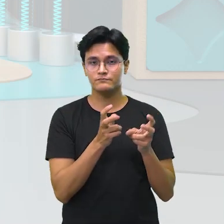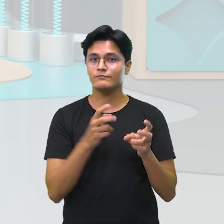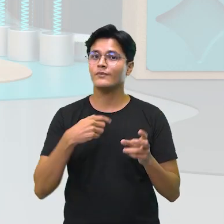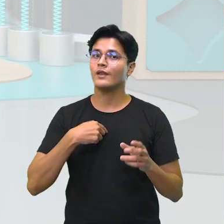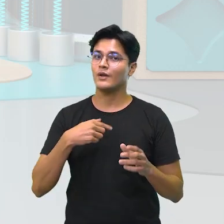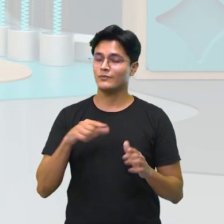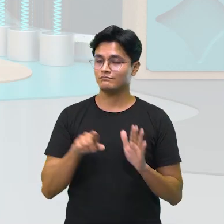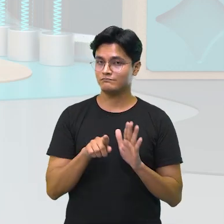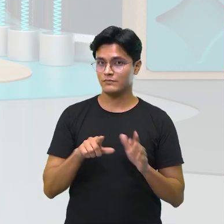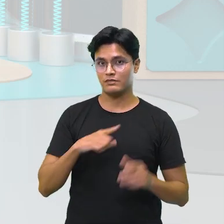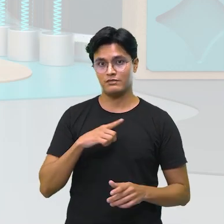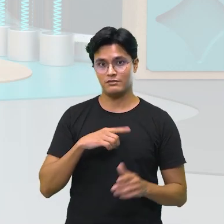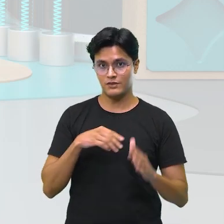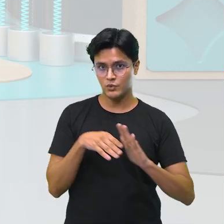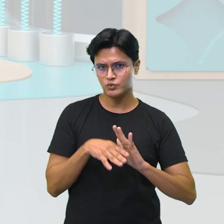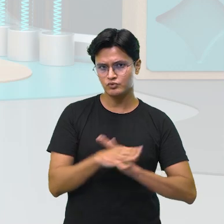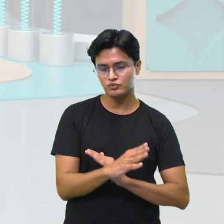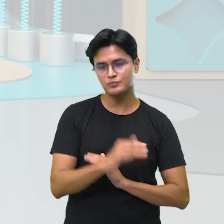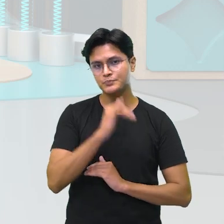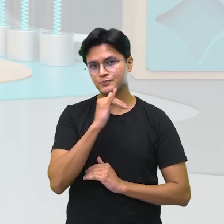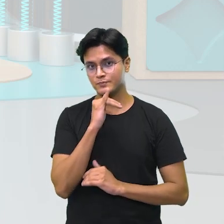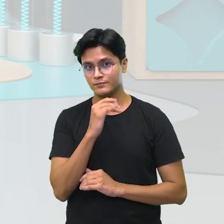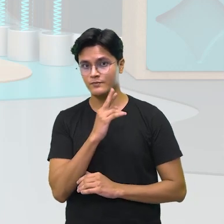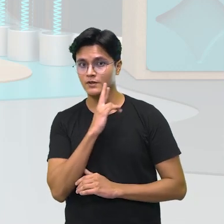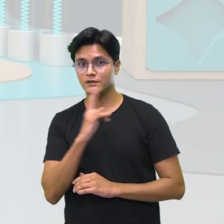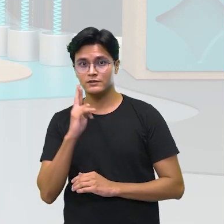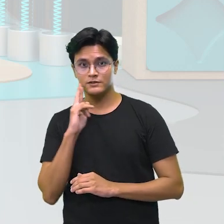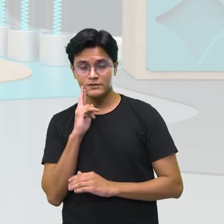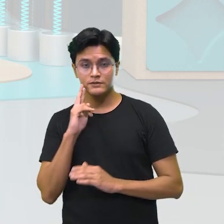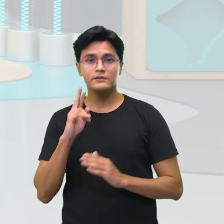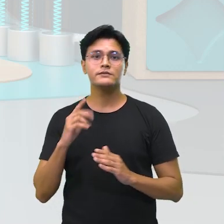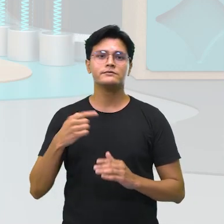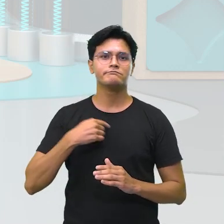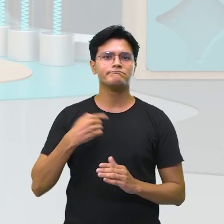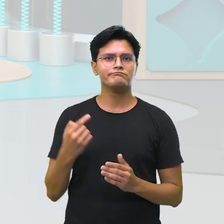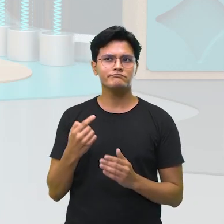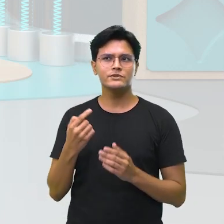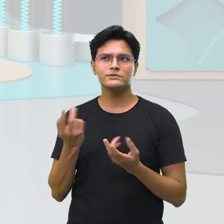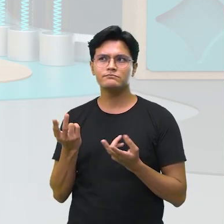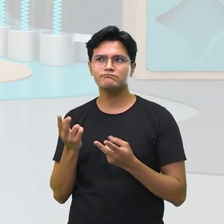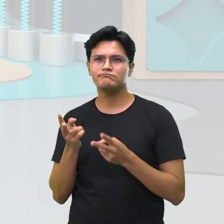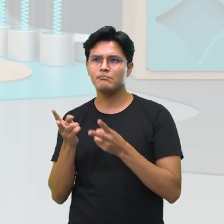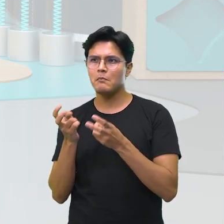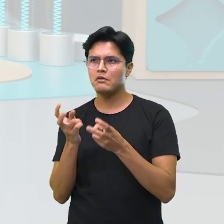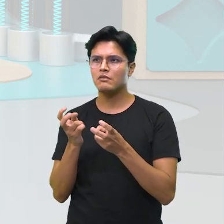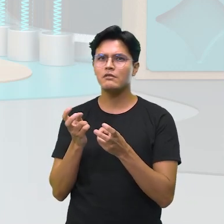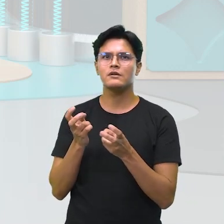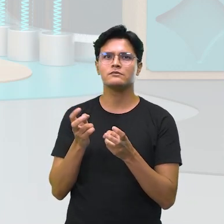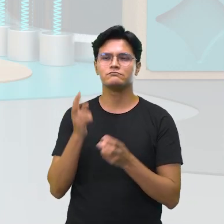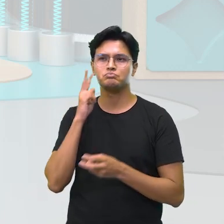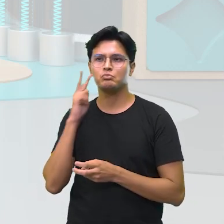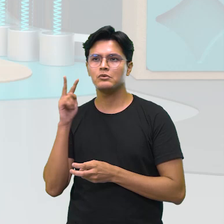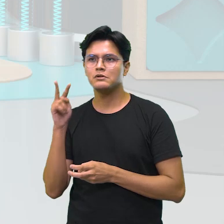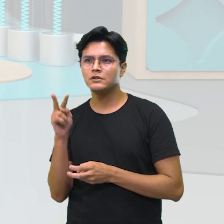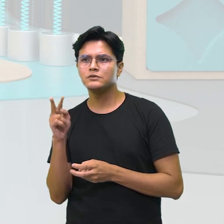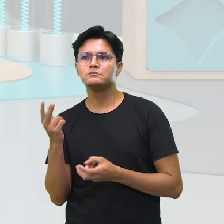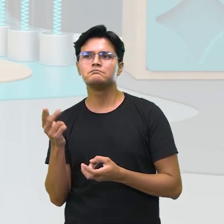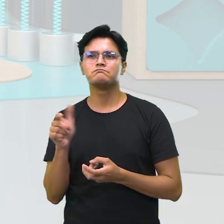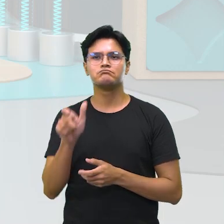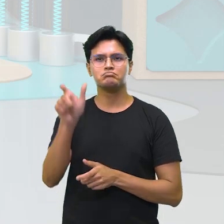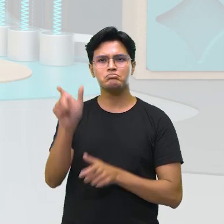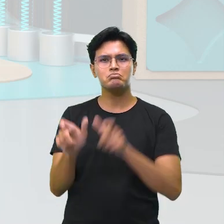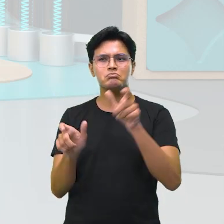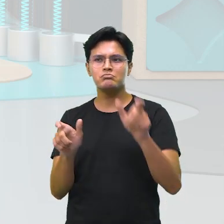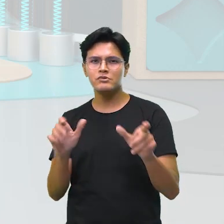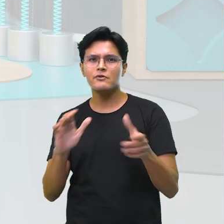eu estou no restaurante, estou assim, enfim, aí eu fico observando casais. Aí eu fico pensando, aquele casal